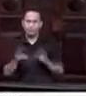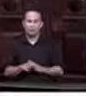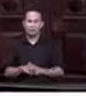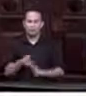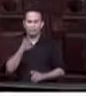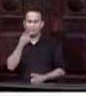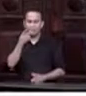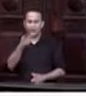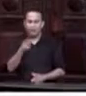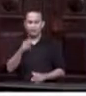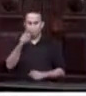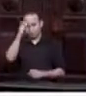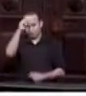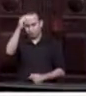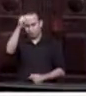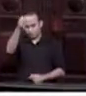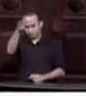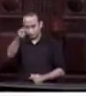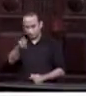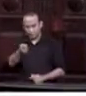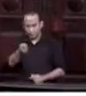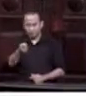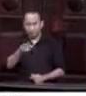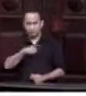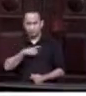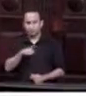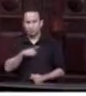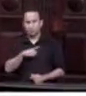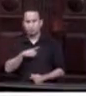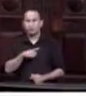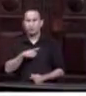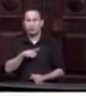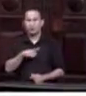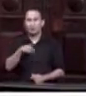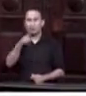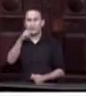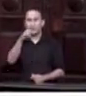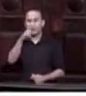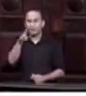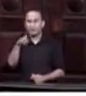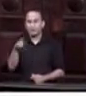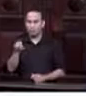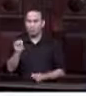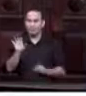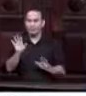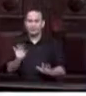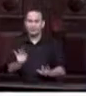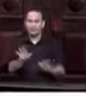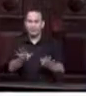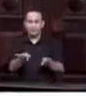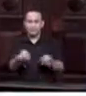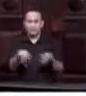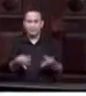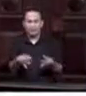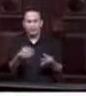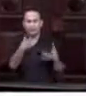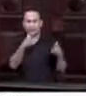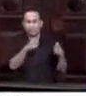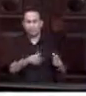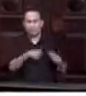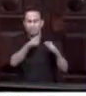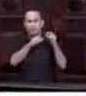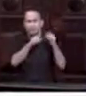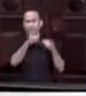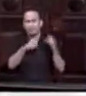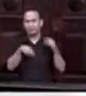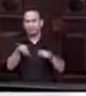tiro o chapéu para o governador Luiz Fernando Pezão, que humildemente ficava em Brasília andando para lá